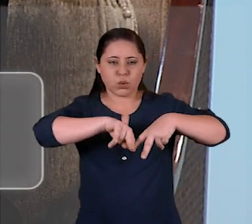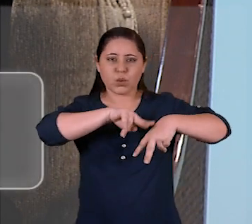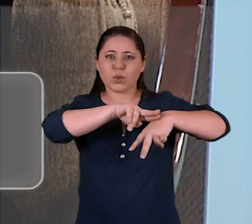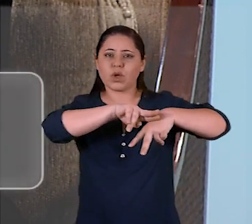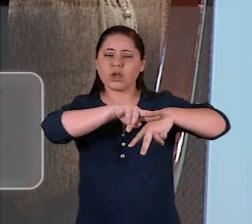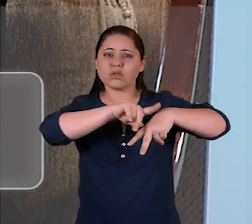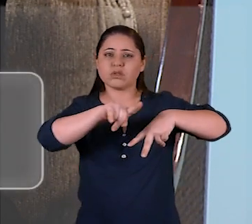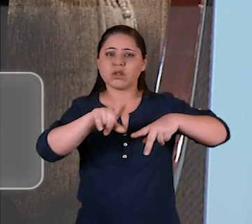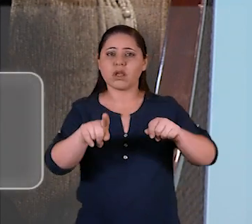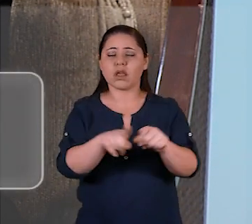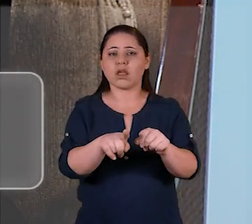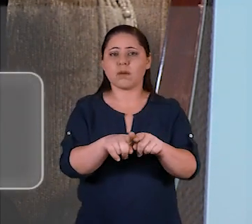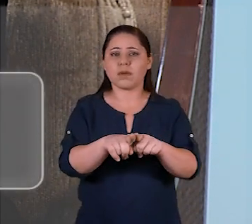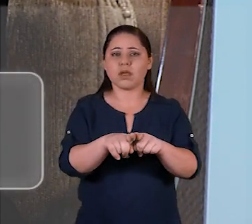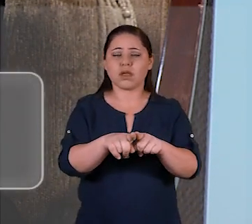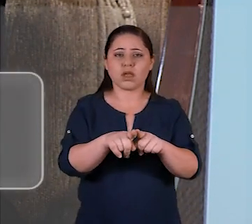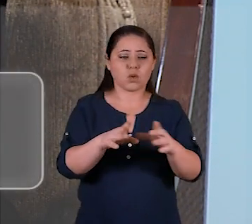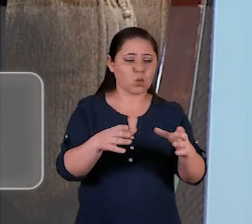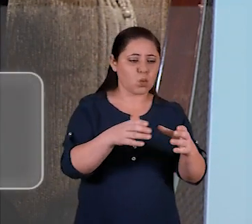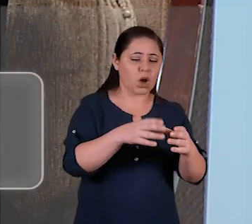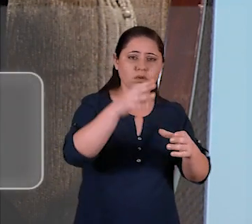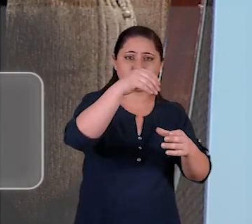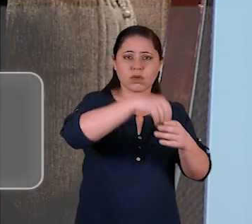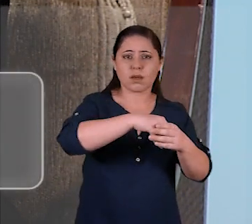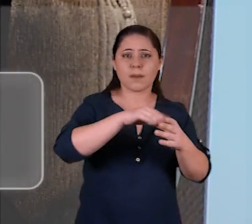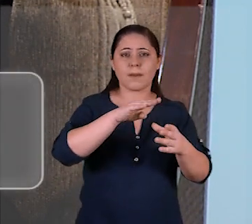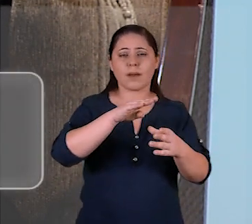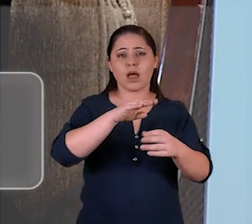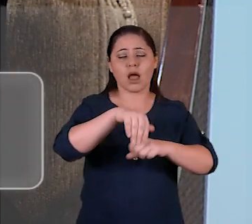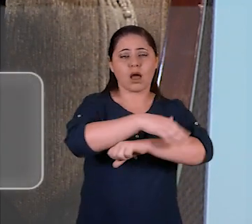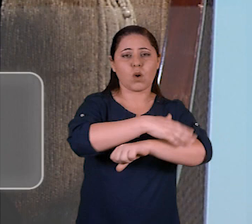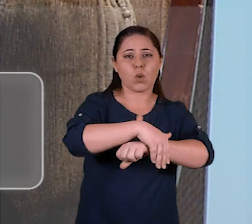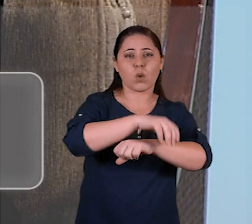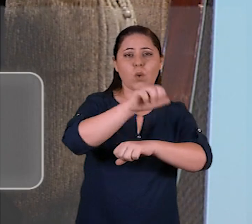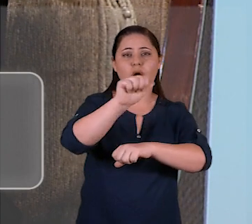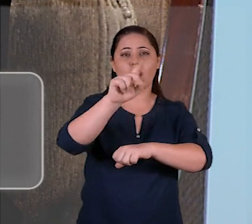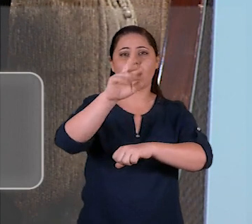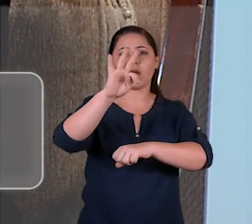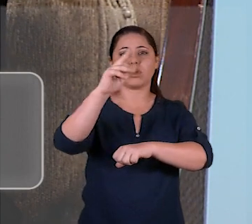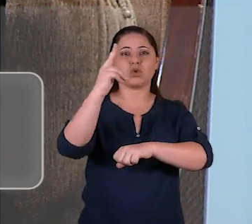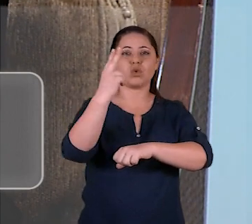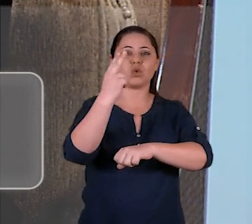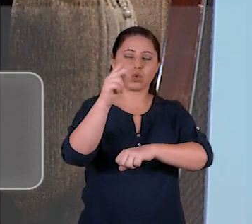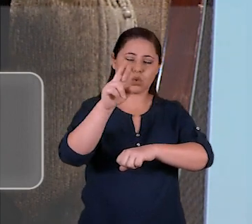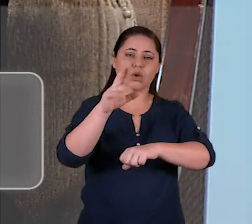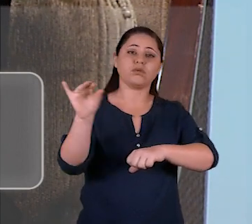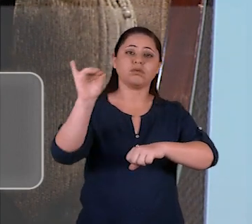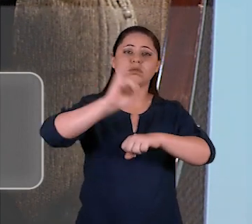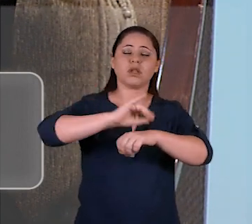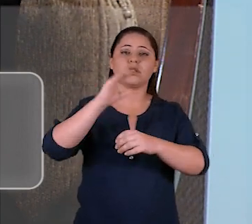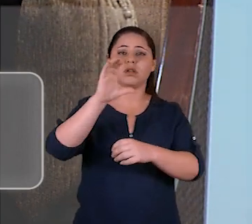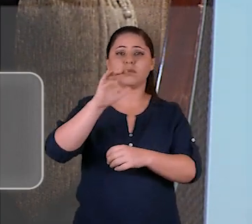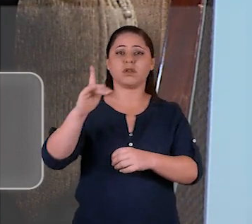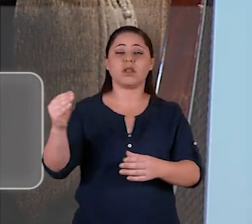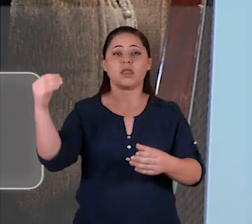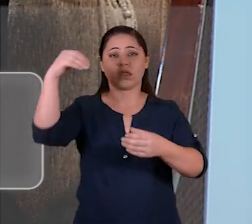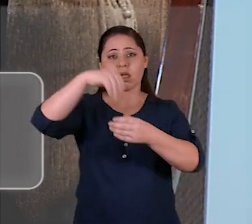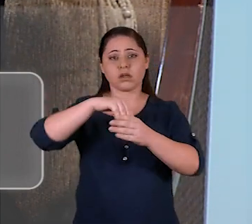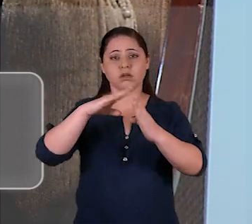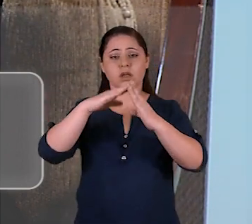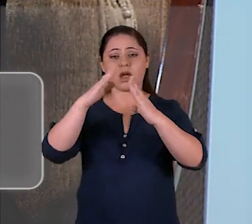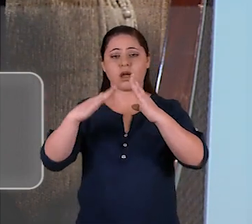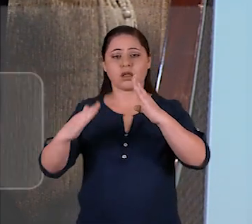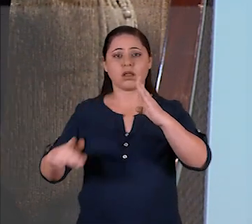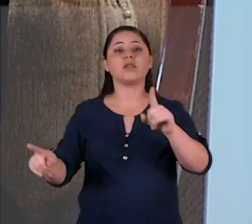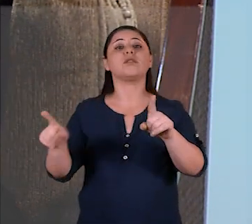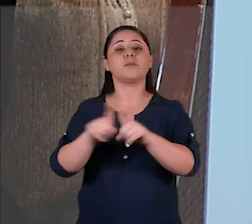a nossa unidade, na unidade Belmar, na rua Arthur Jorge, 779, no centro, e dentro da Casa da Mulher